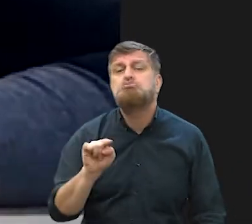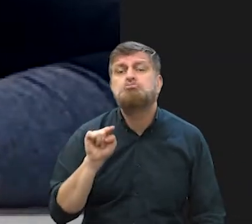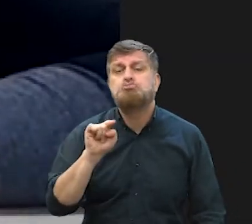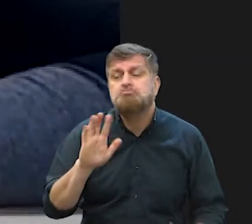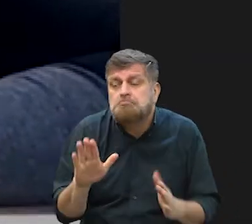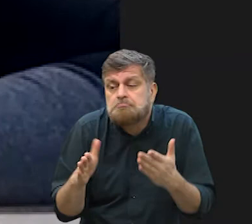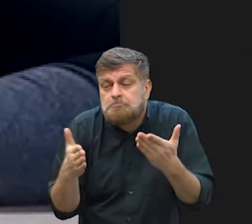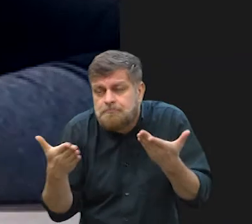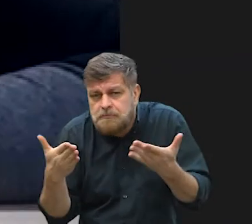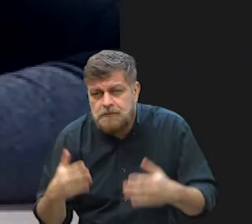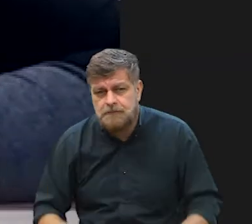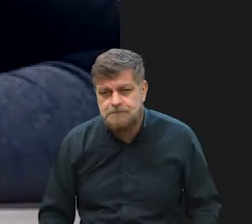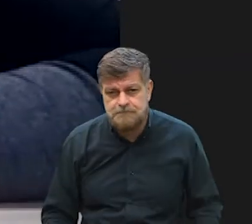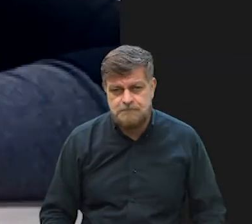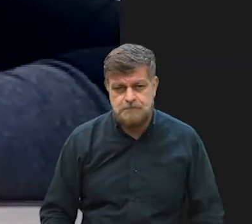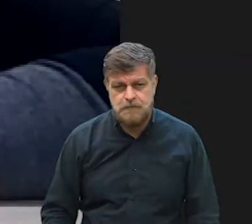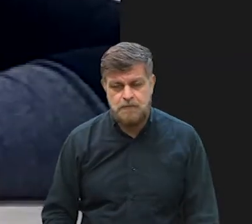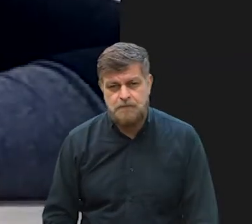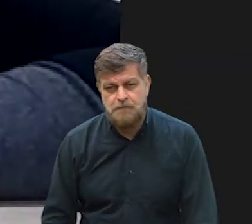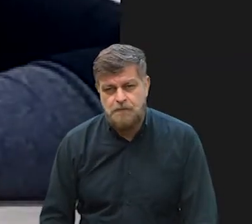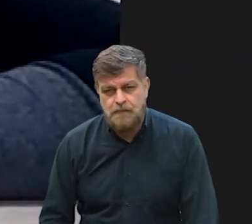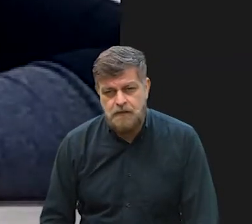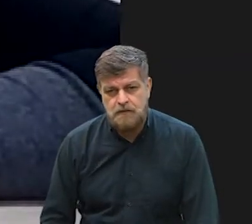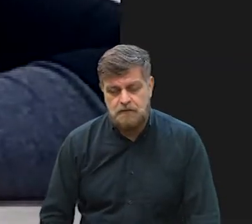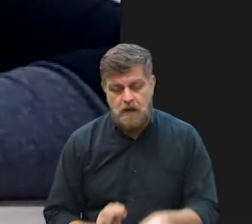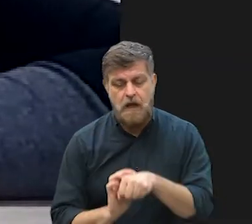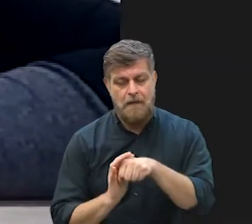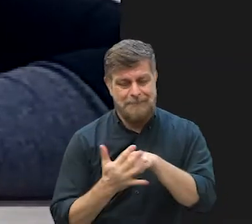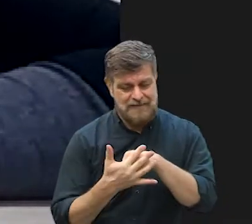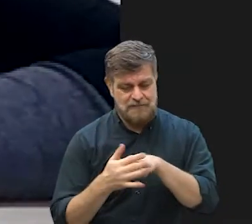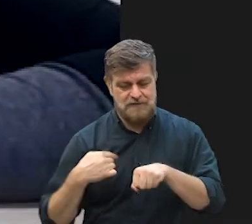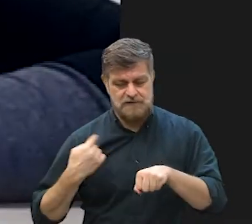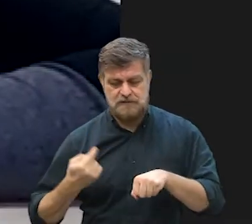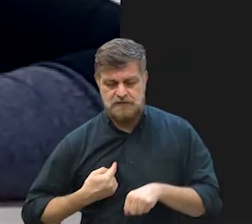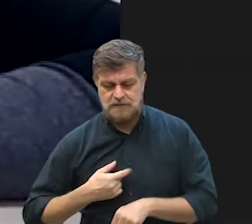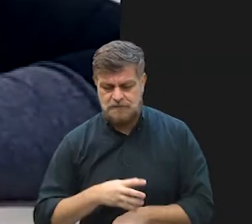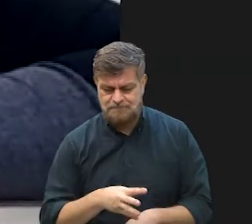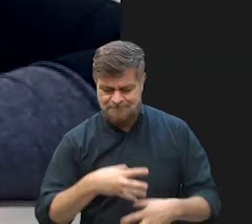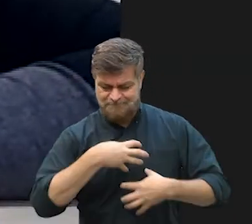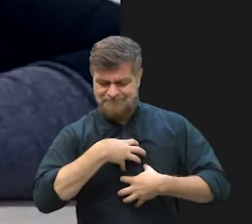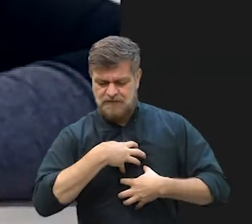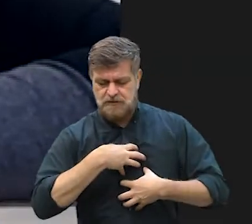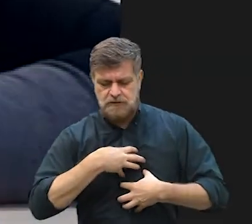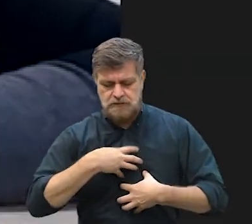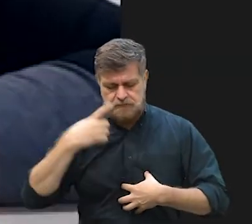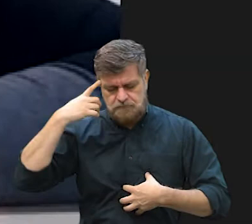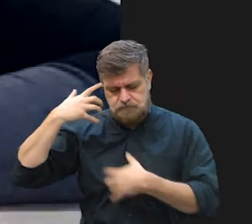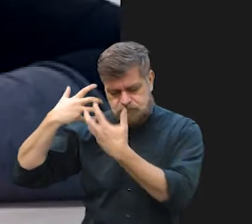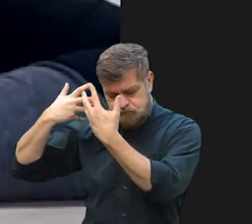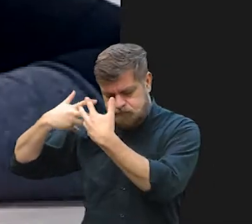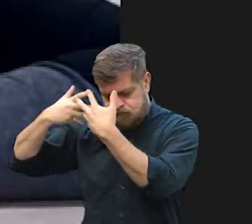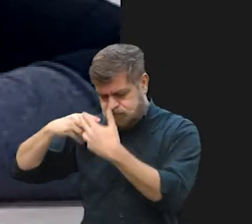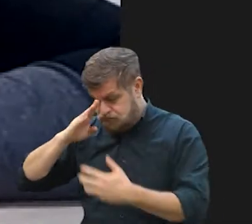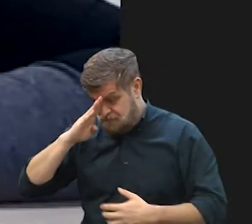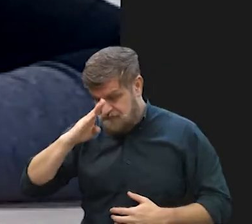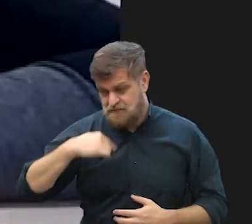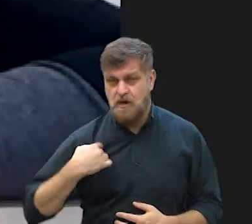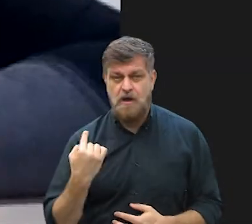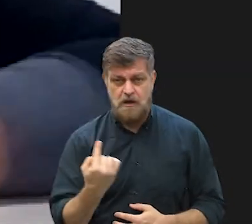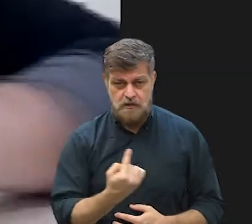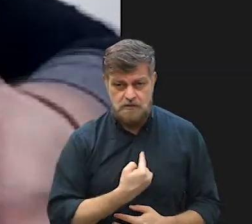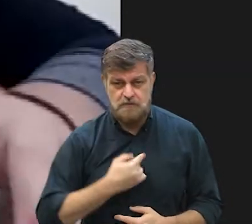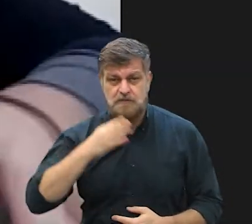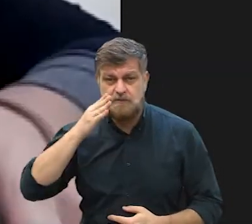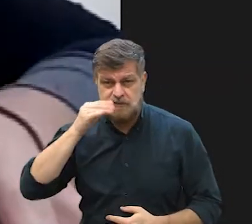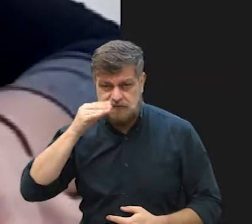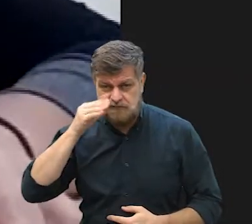elas estão fazendo. Então, assim, a pandemia trouxe, sim, uma reflexão para todos nós, principalmente a gente que está aqui na